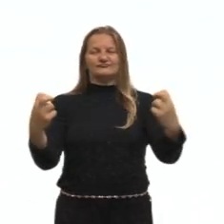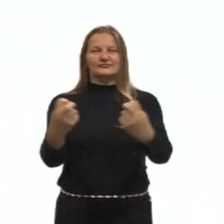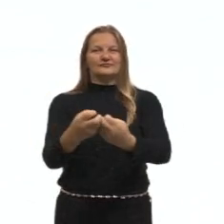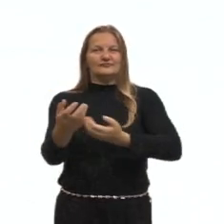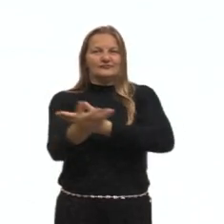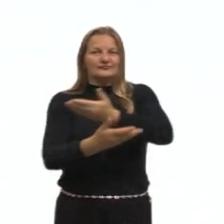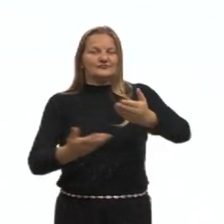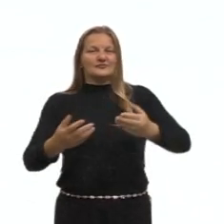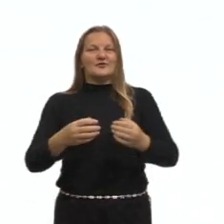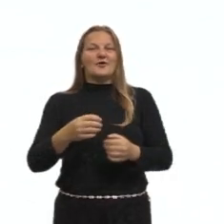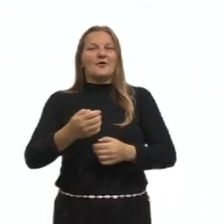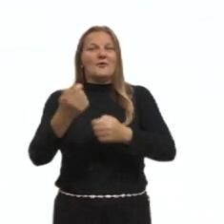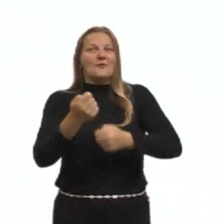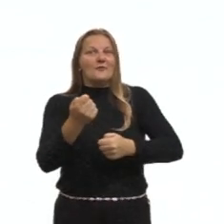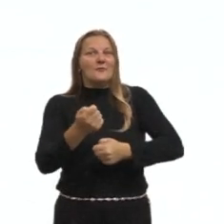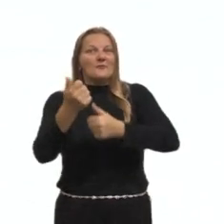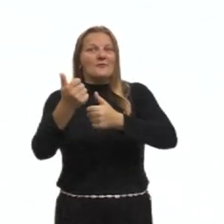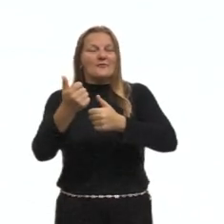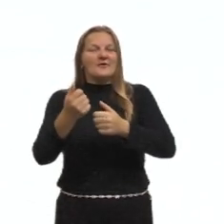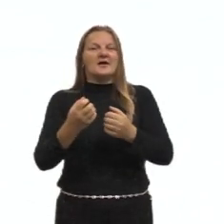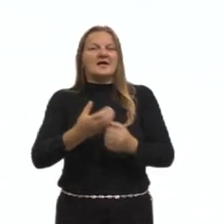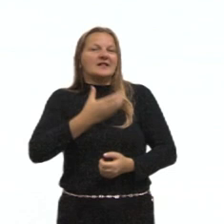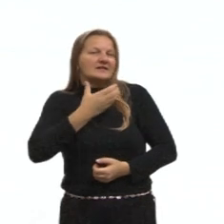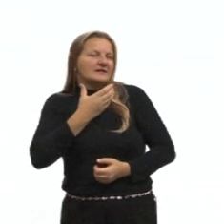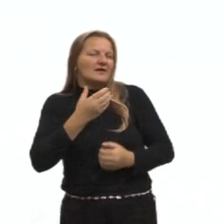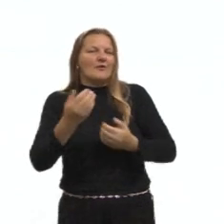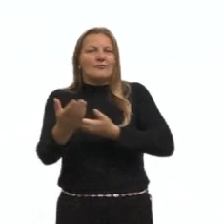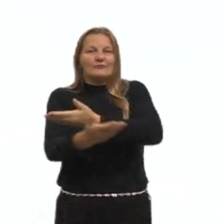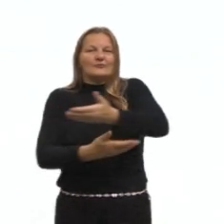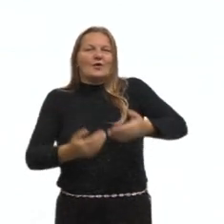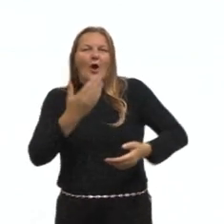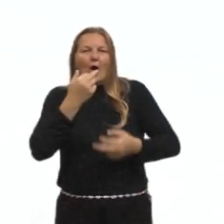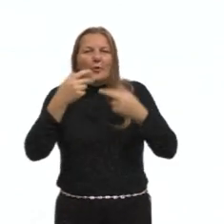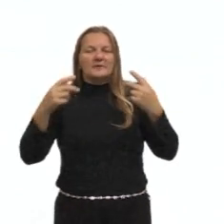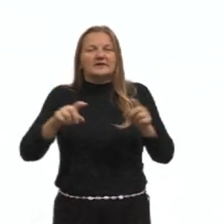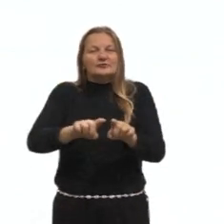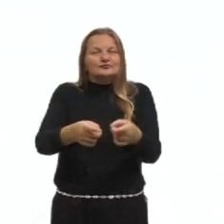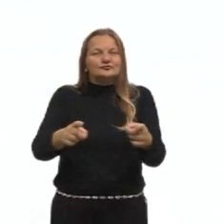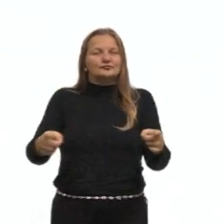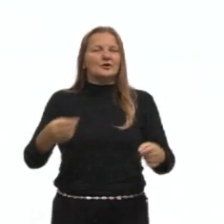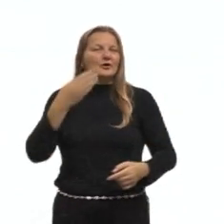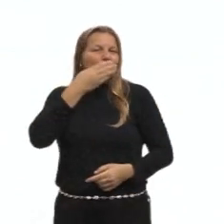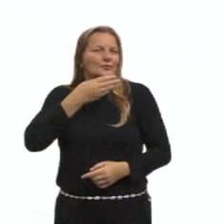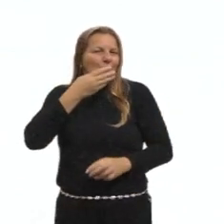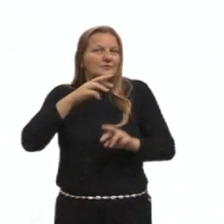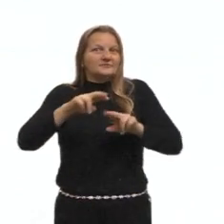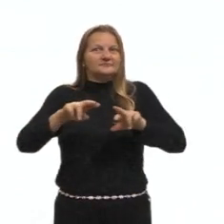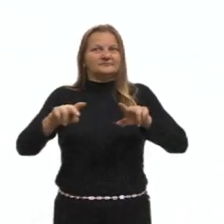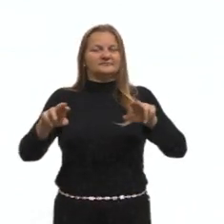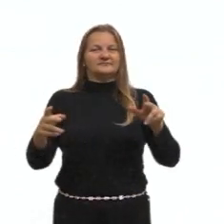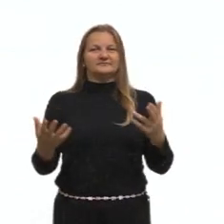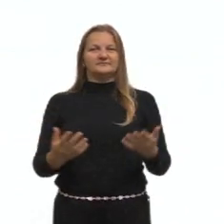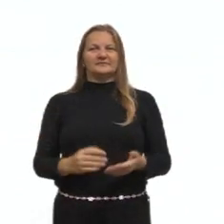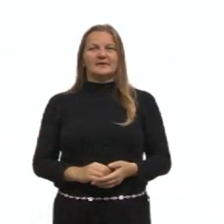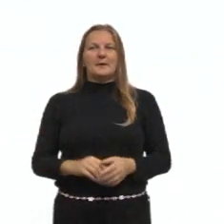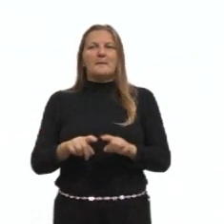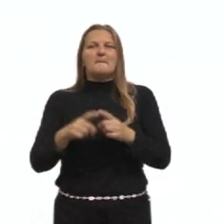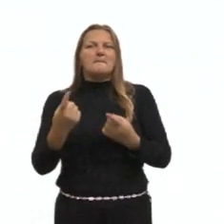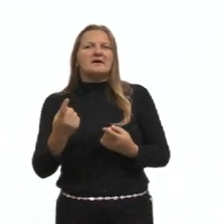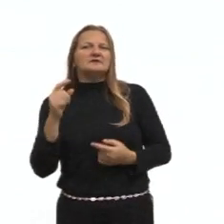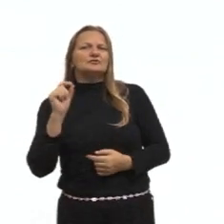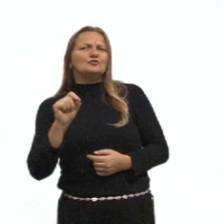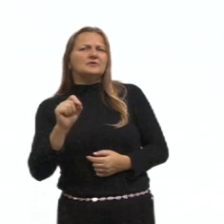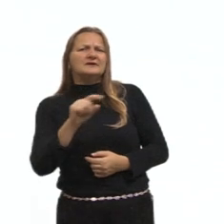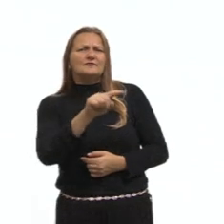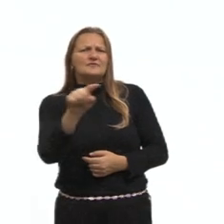eventos de final de ano com muita comida boa churrasquinho doces enfim mas o que que você